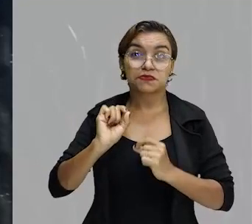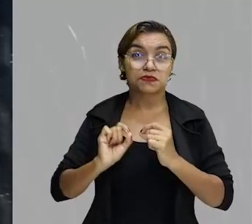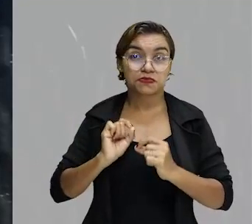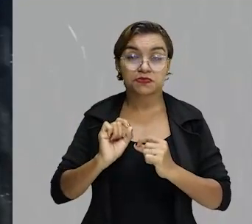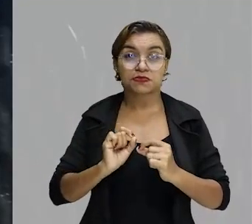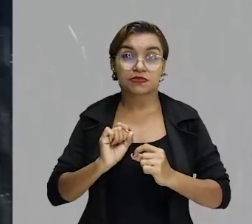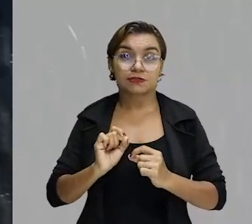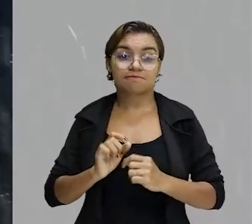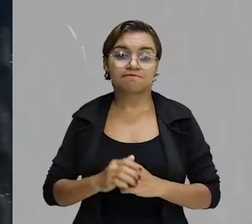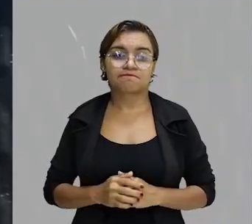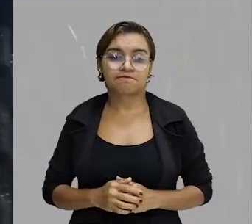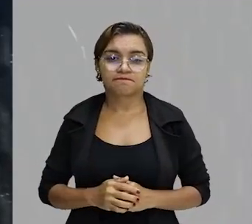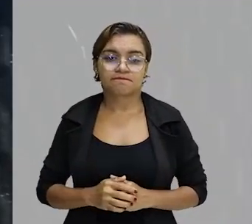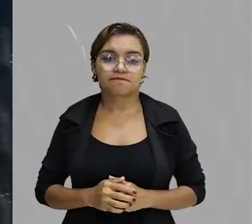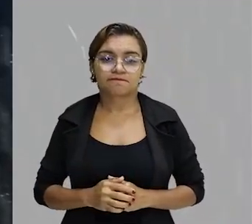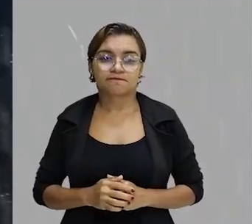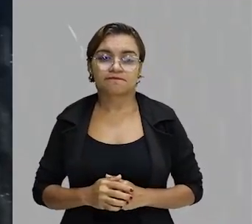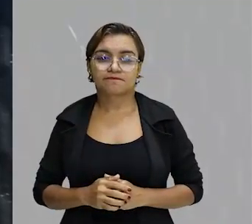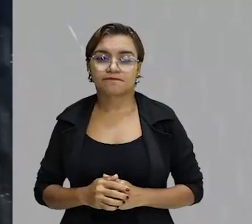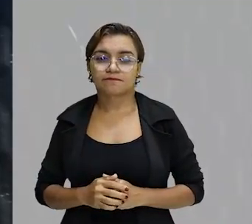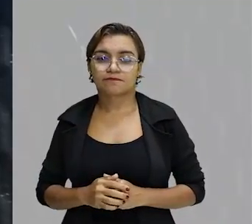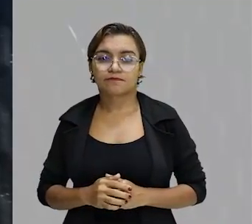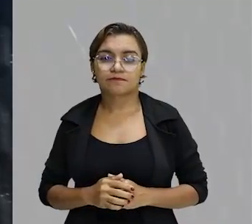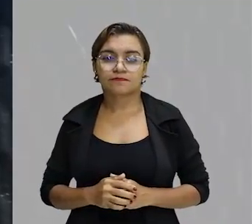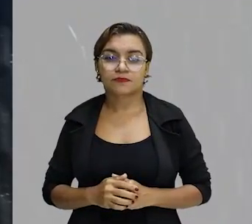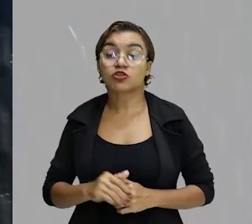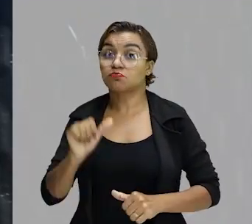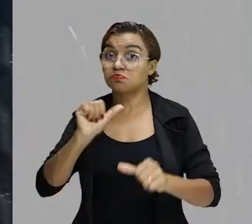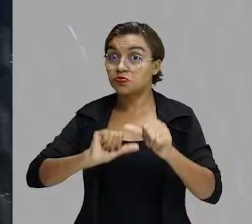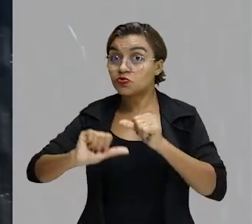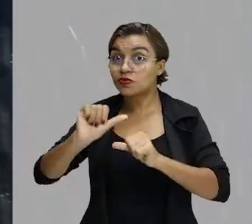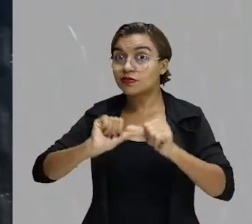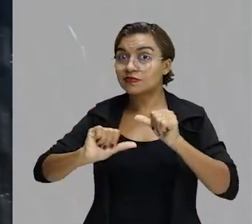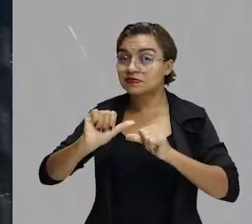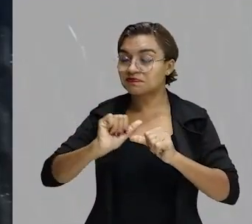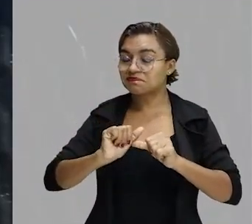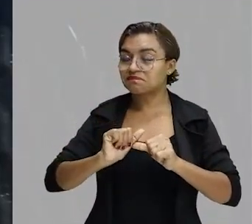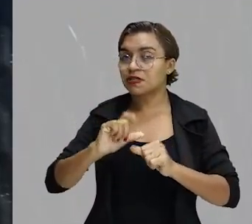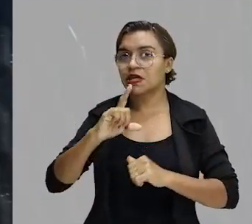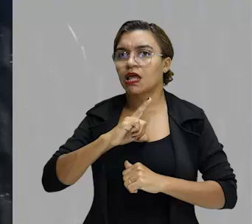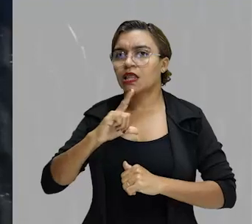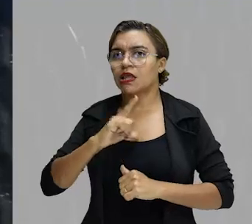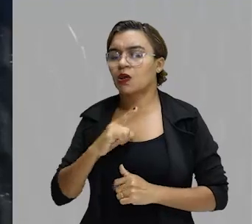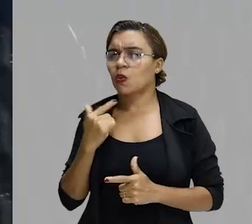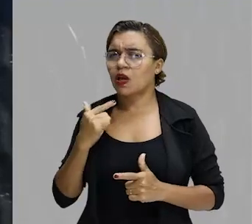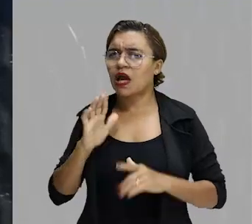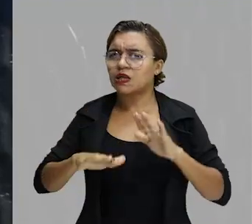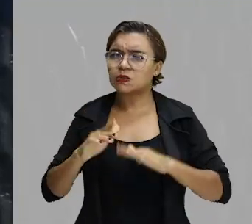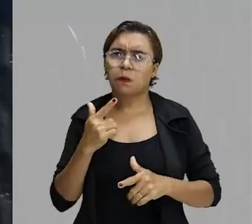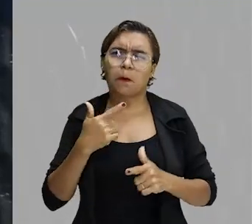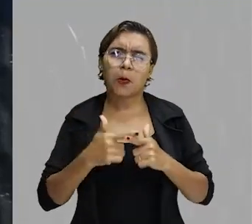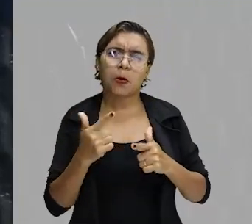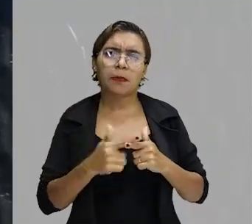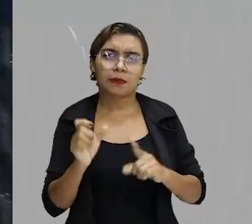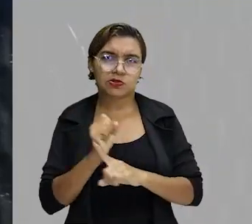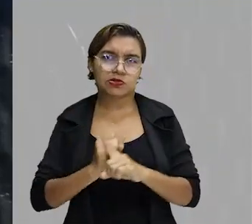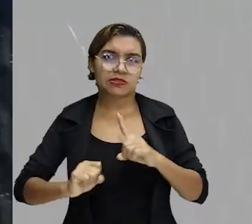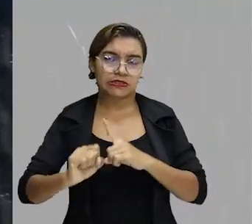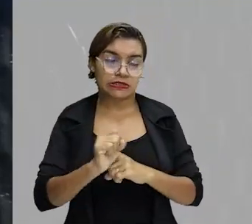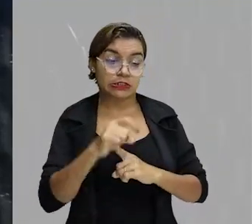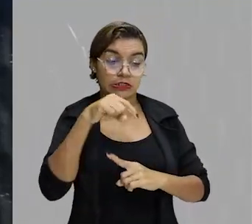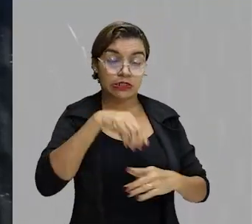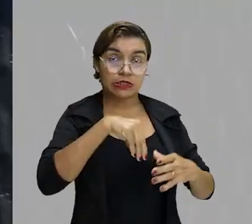objetivo, finalidade de intervenção e mudança. Existe um problema na sociedade,